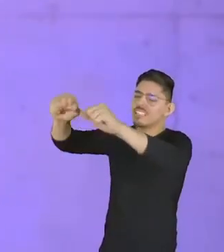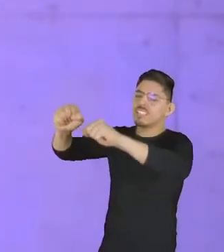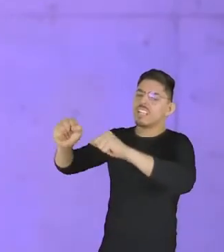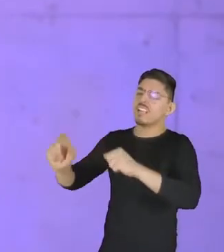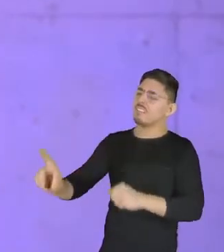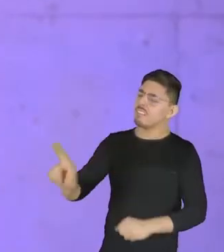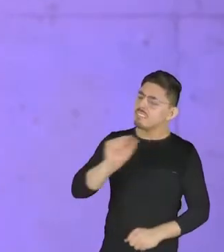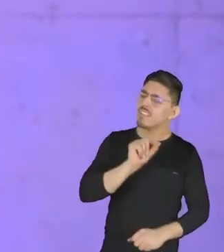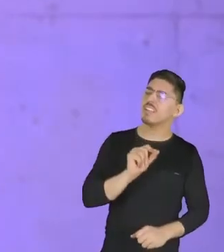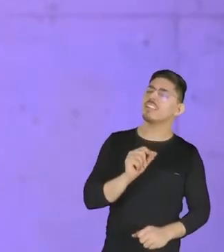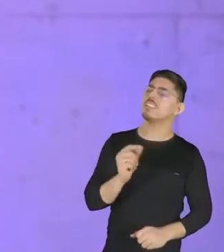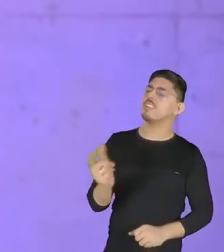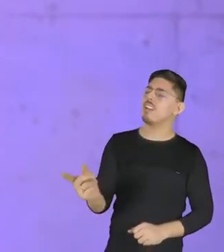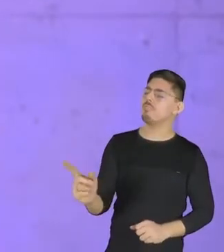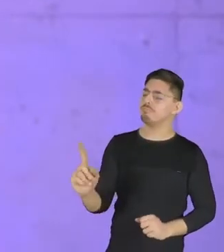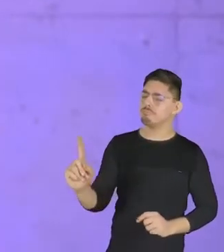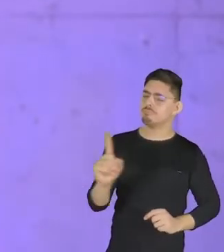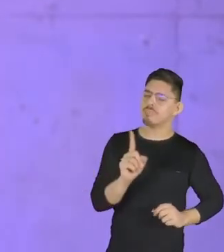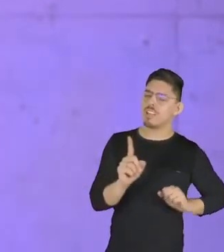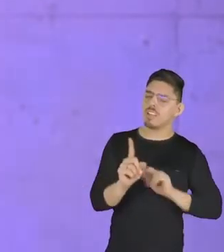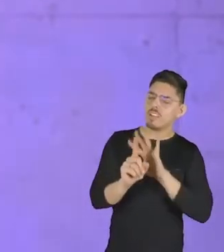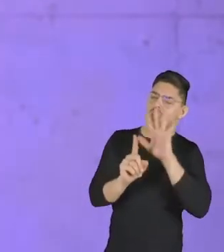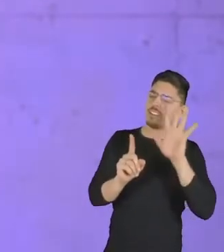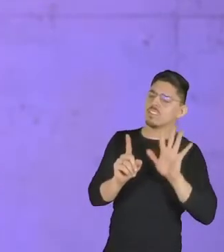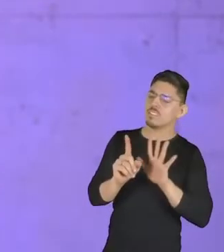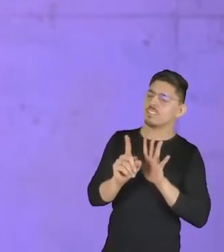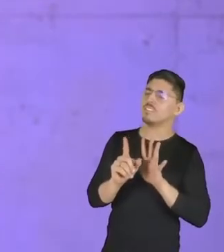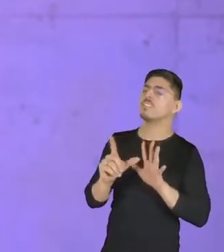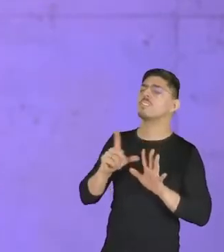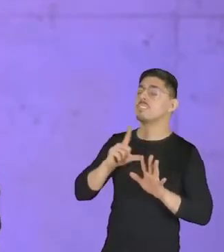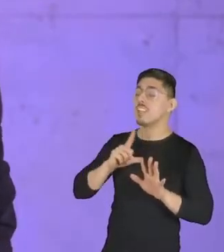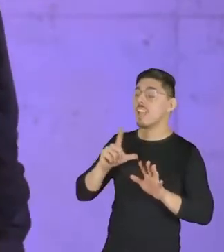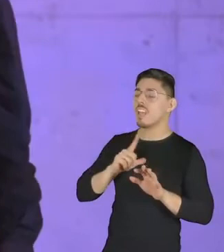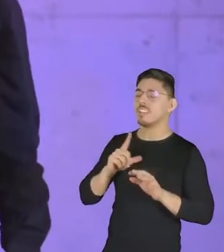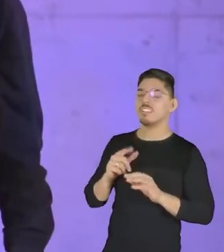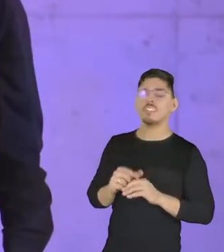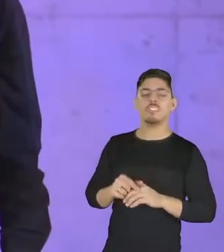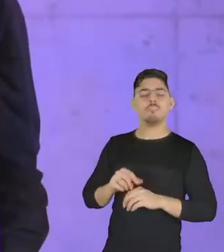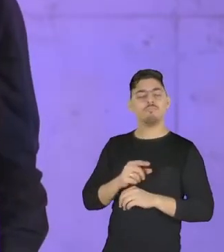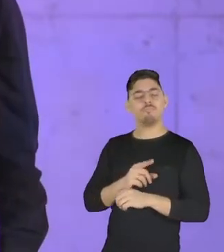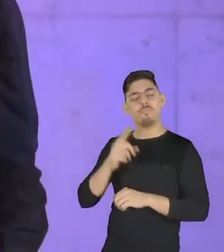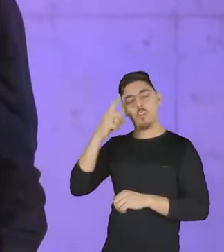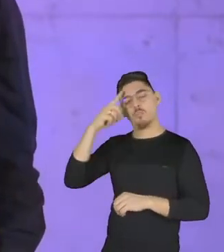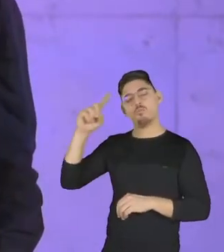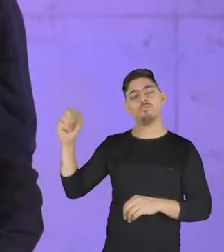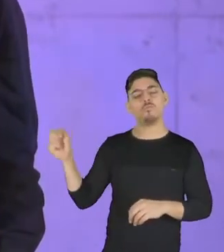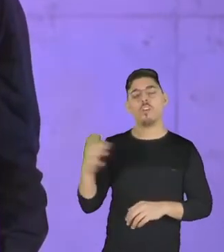escuridão, há um novo dia, nova manhã.